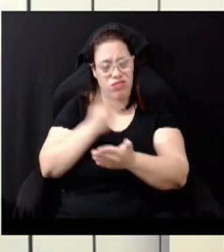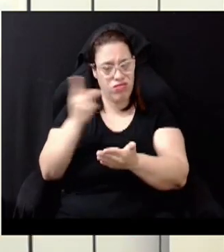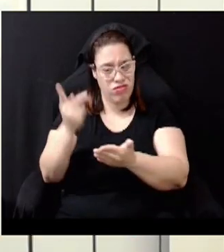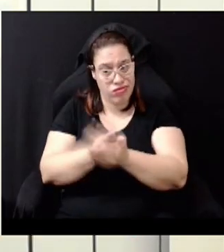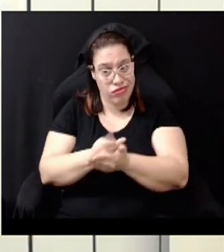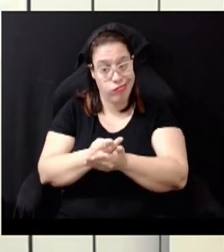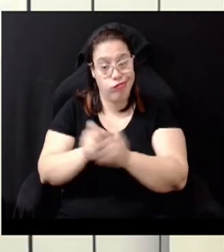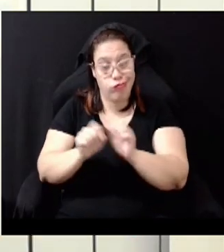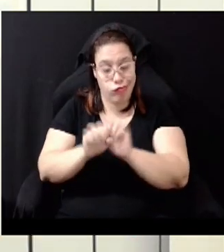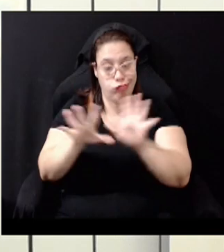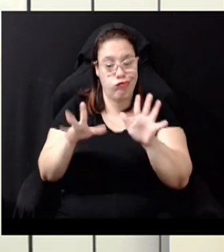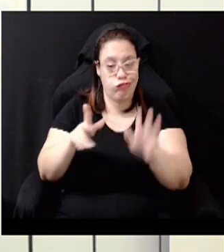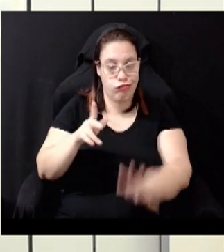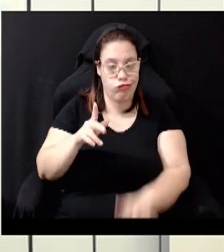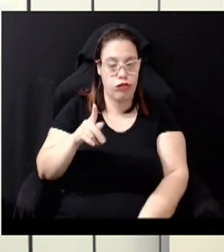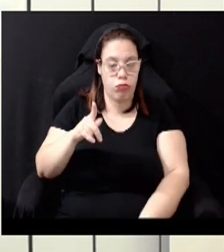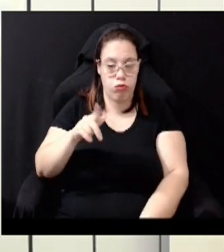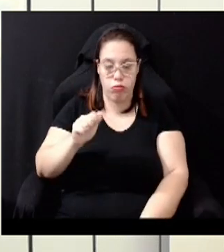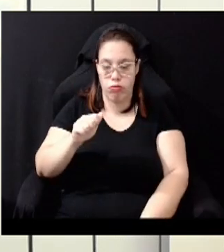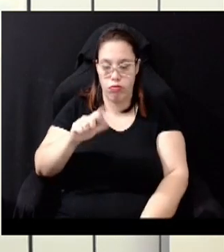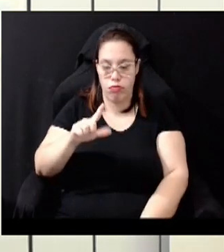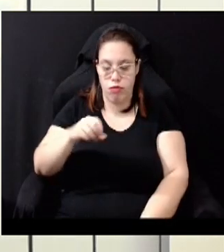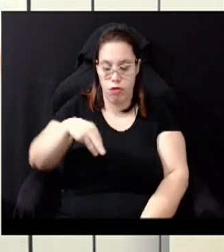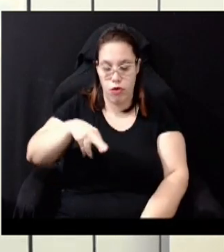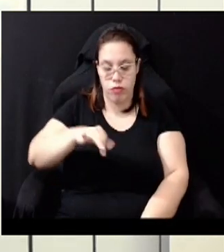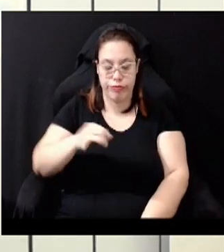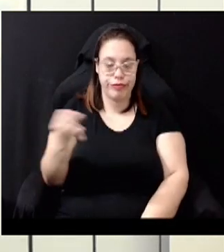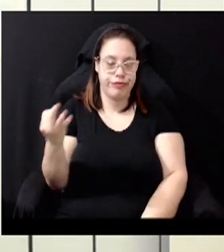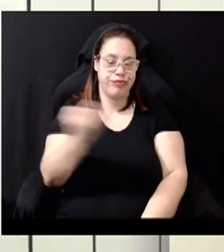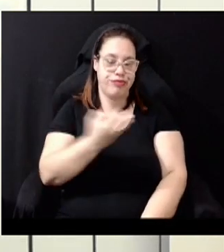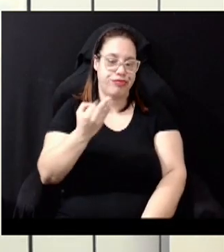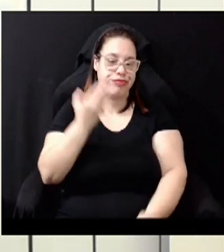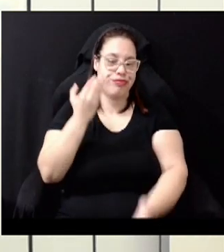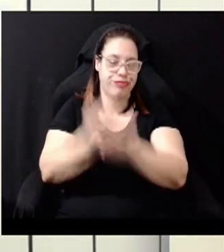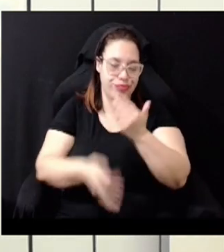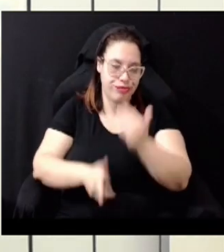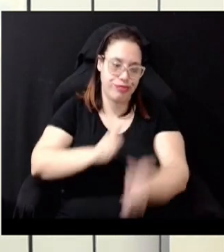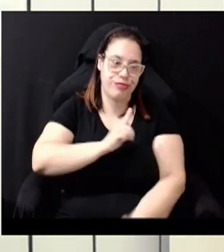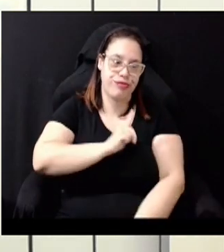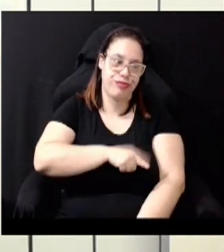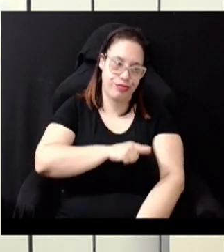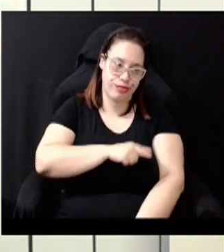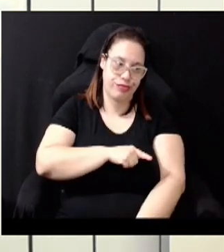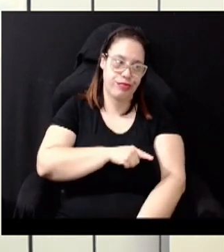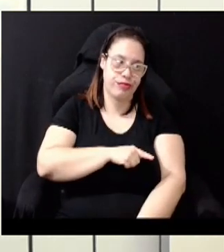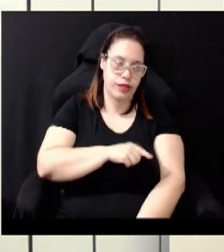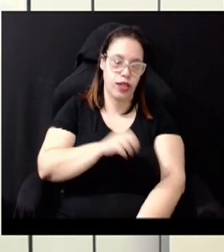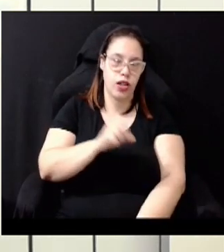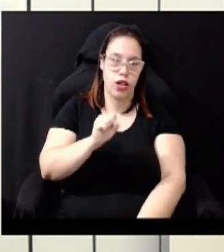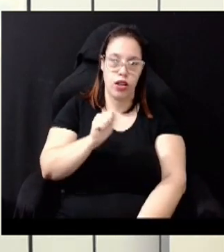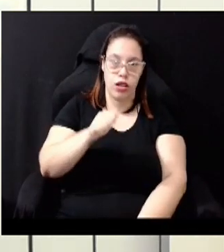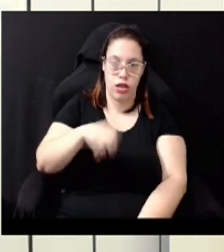tem qualidade e aproveitou. Bugre perdeu a liderança do grupo para o Santos, volta a jogar na